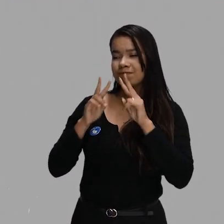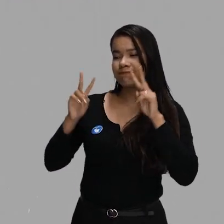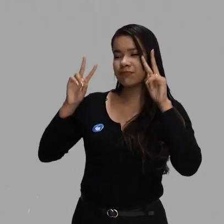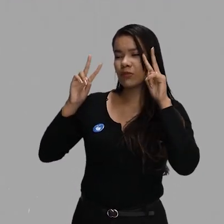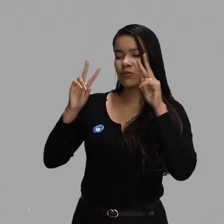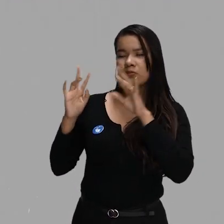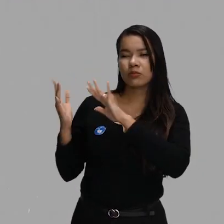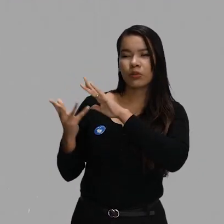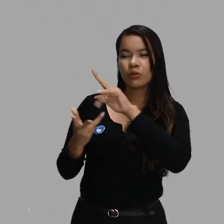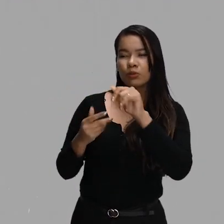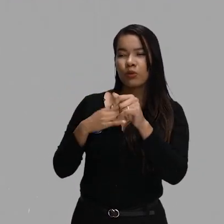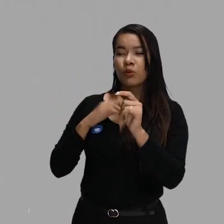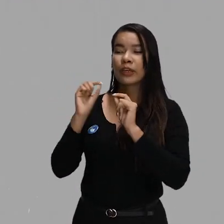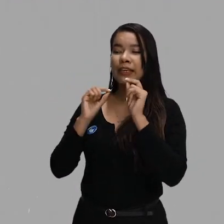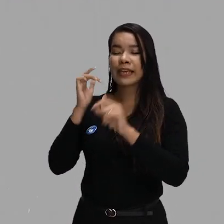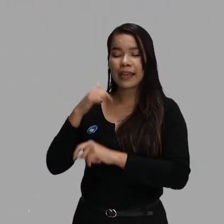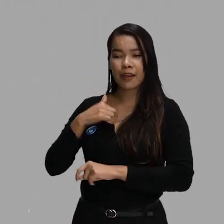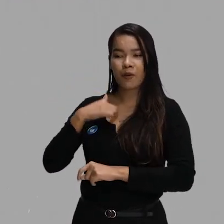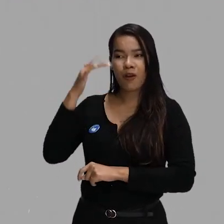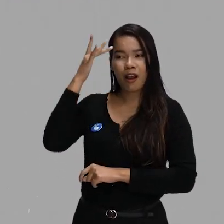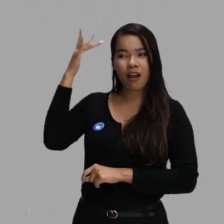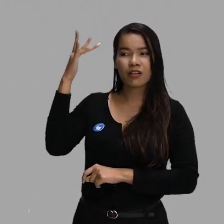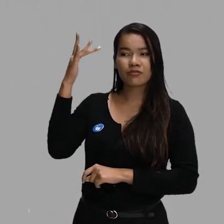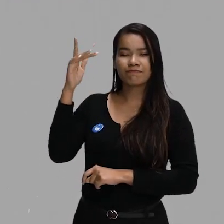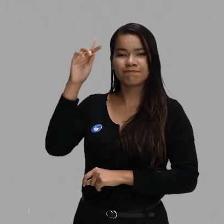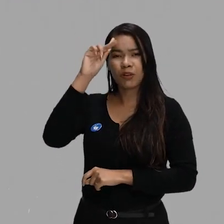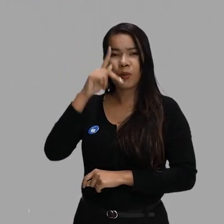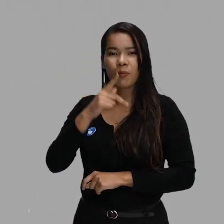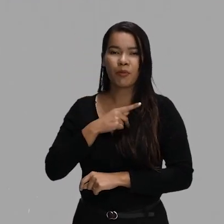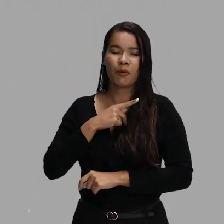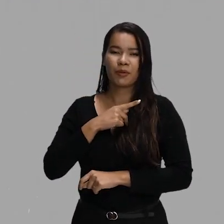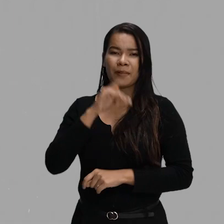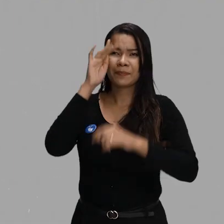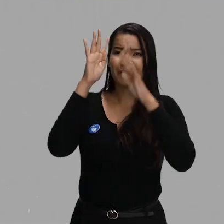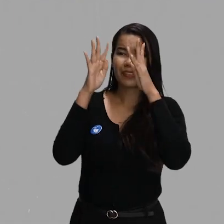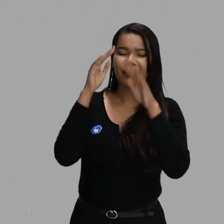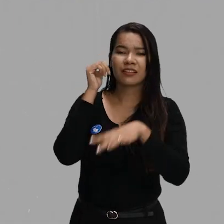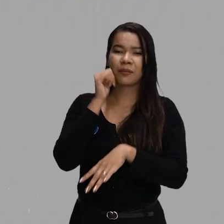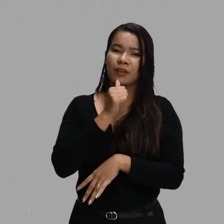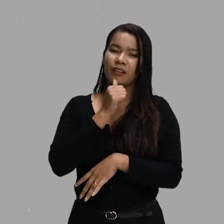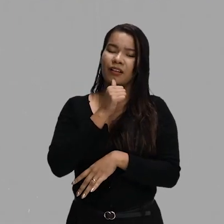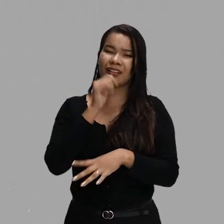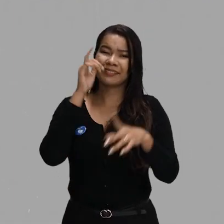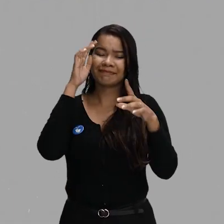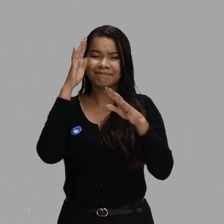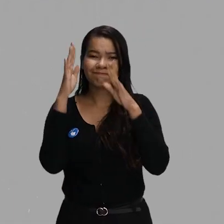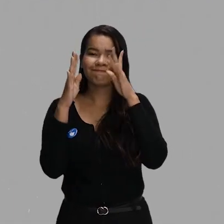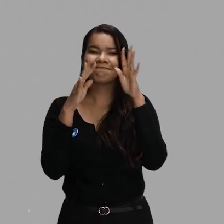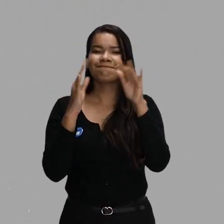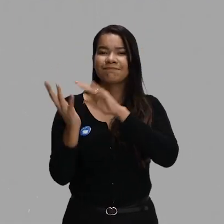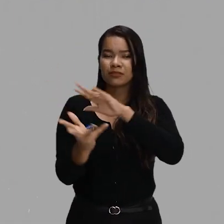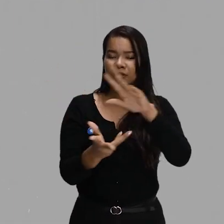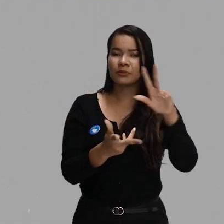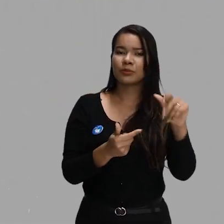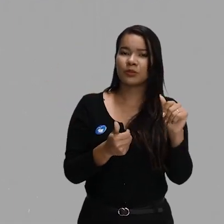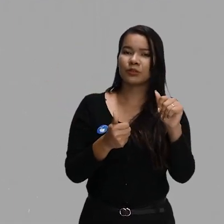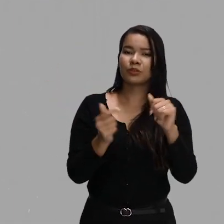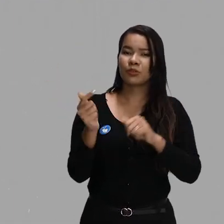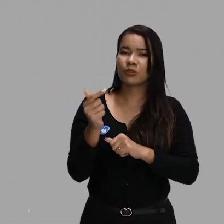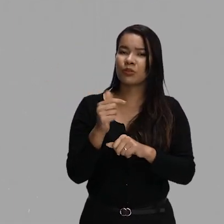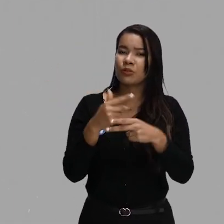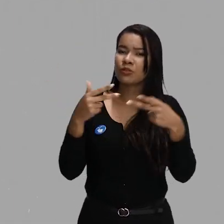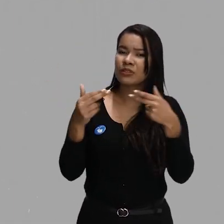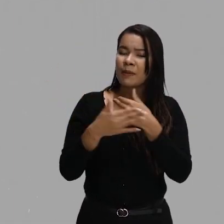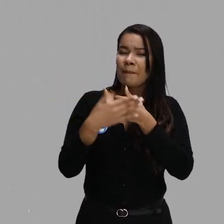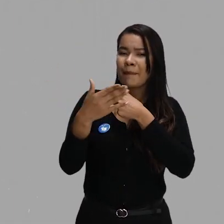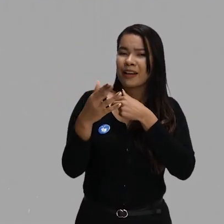meu ponto de vista e com a minha idealização das coisas. Idealização da mulher, idealização do mundo, algo assim um pouco